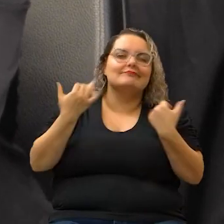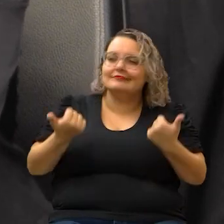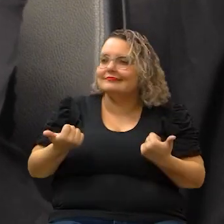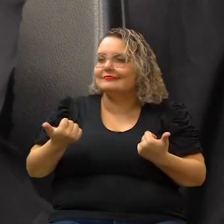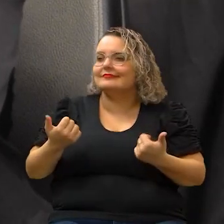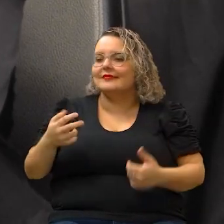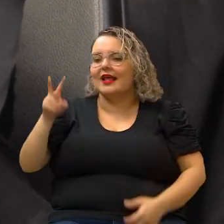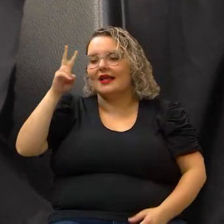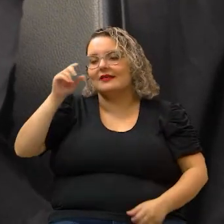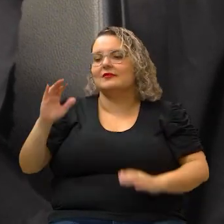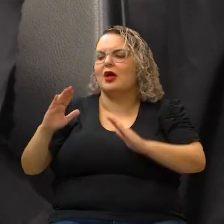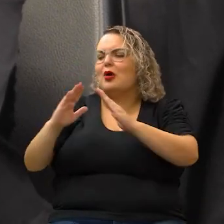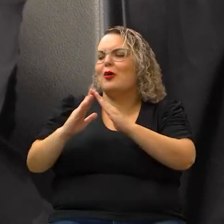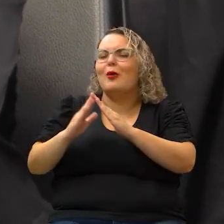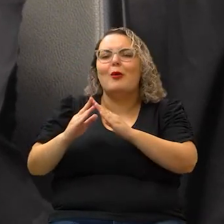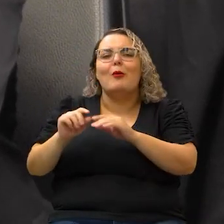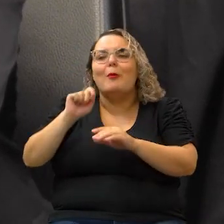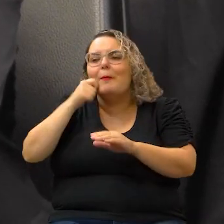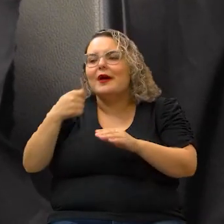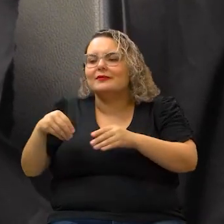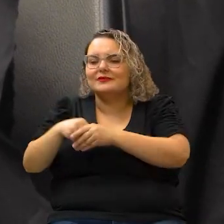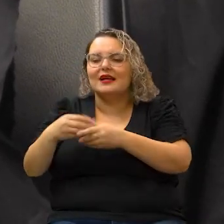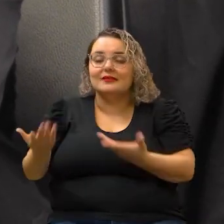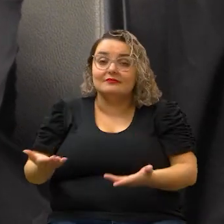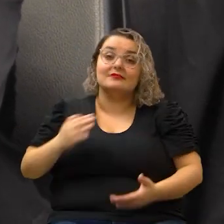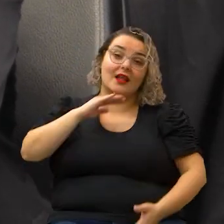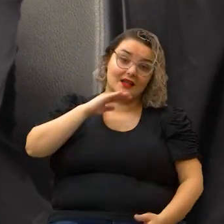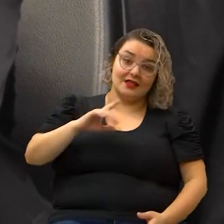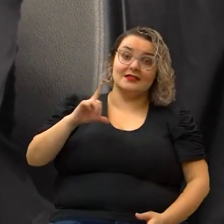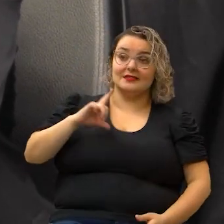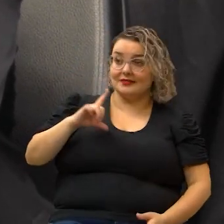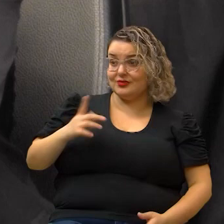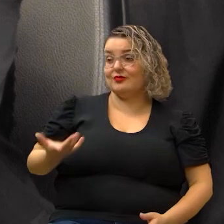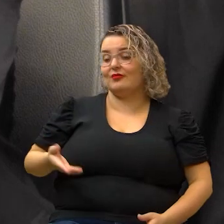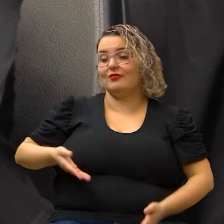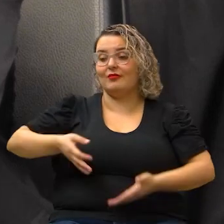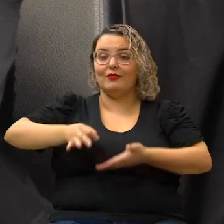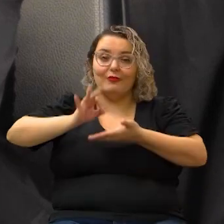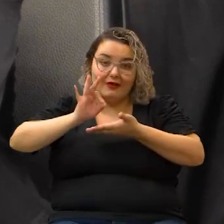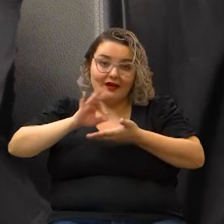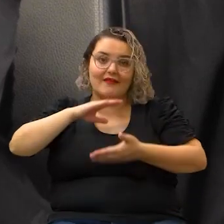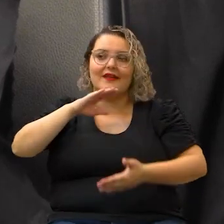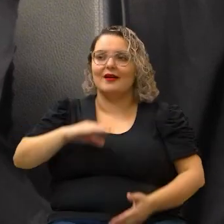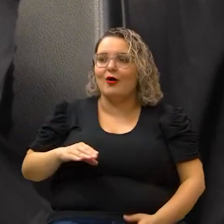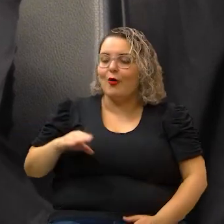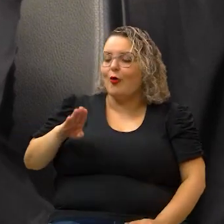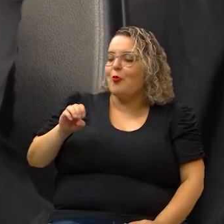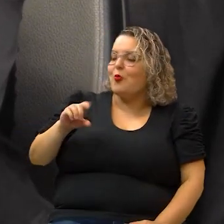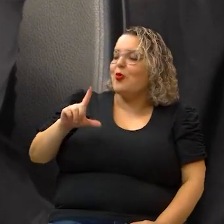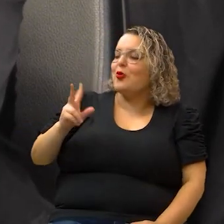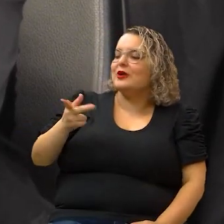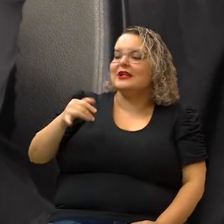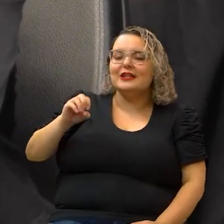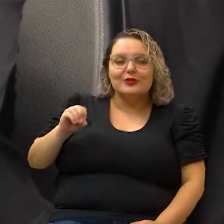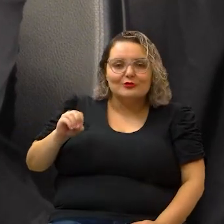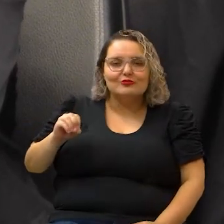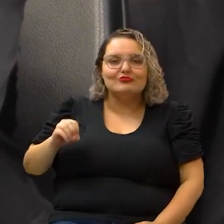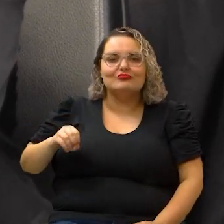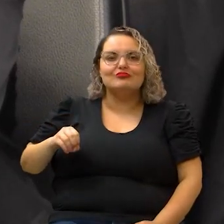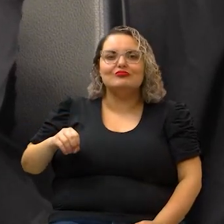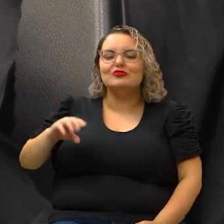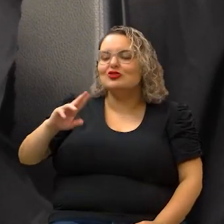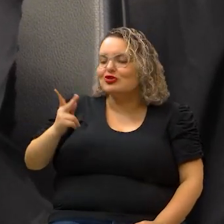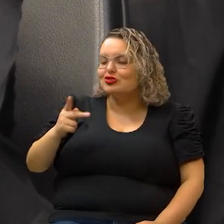eu tenho uma memória, eu fazia pão feito em casa. Quando na parte da tarde, sempre tinha o café da tarde, ela fazia aquele bolinho de chuva, ou